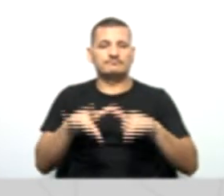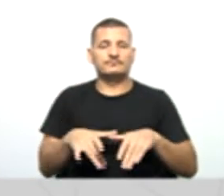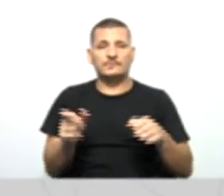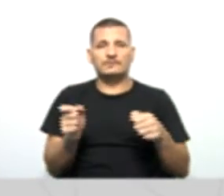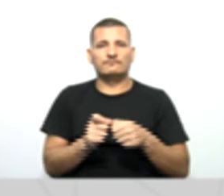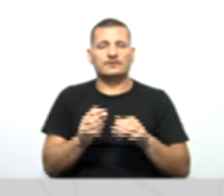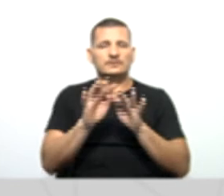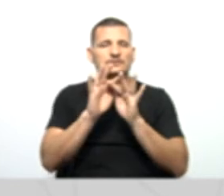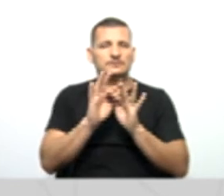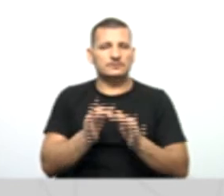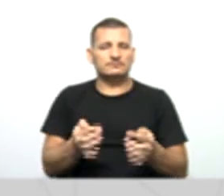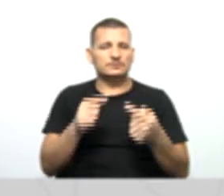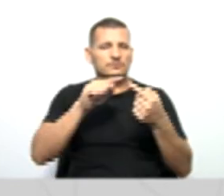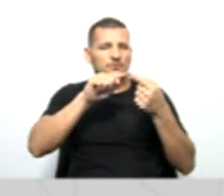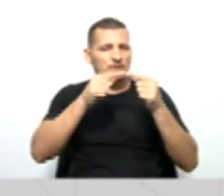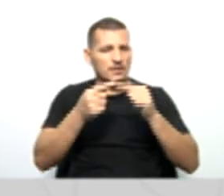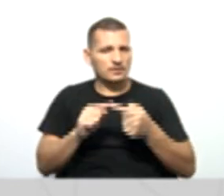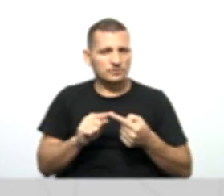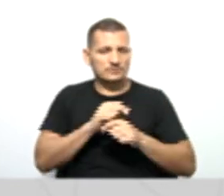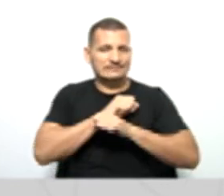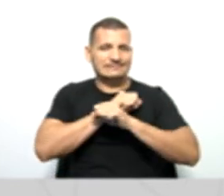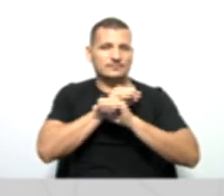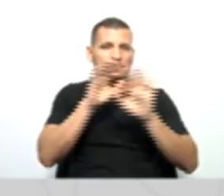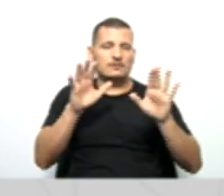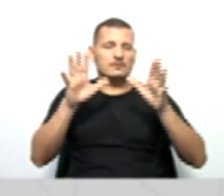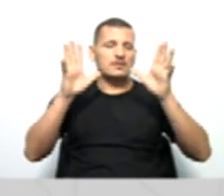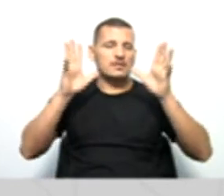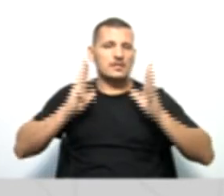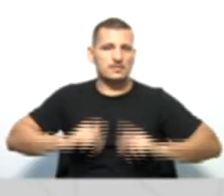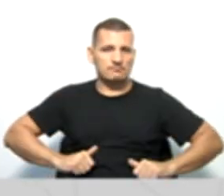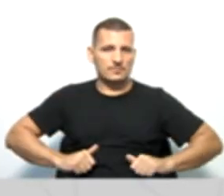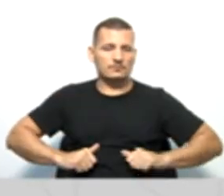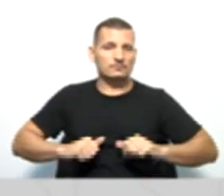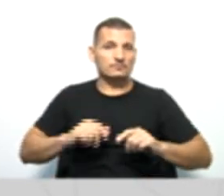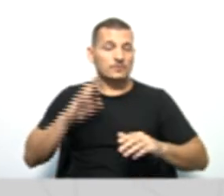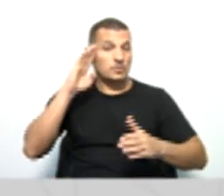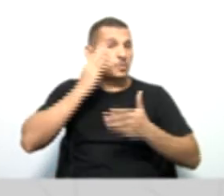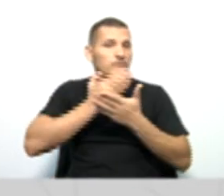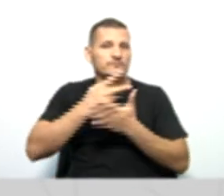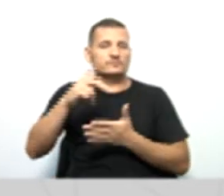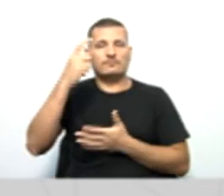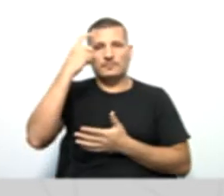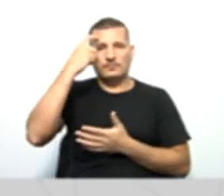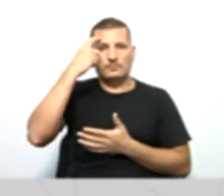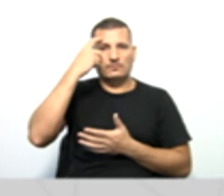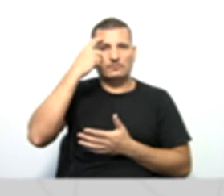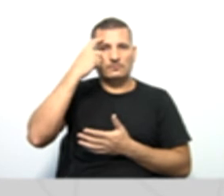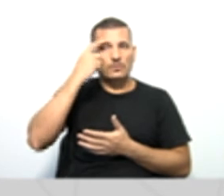simples, coerente, clara e limpa. Não confie na sua memória, nem na memória de nenhuma outra